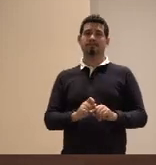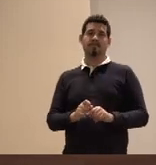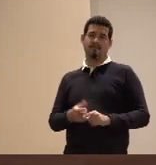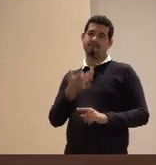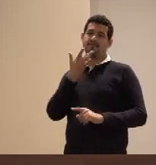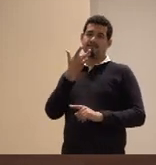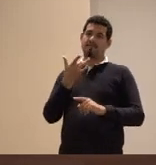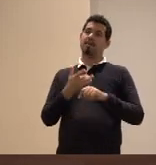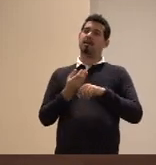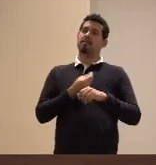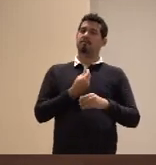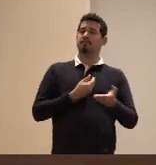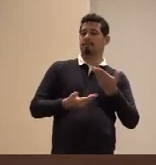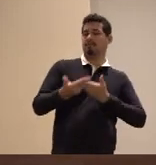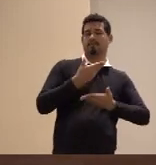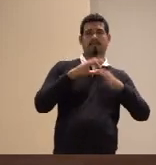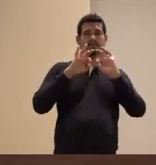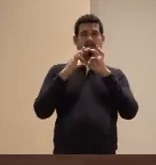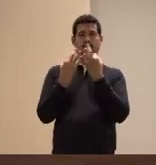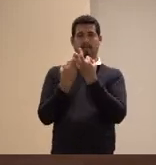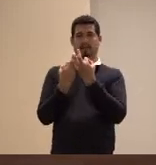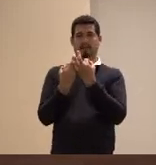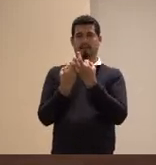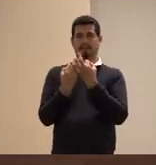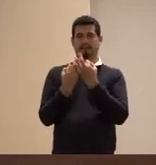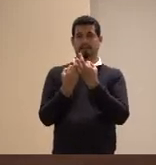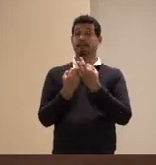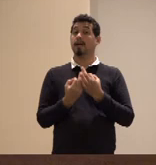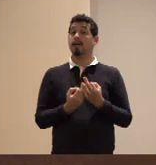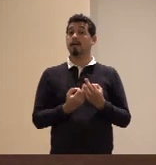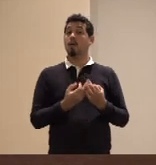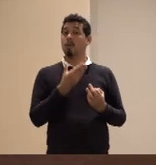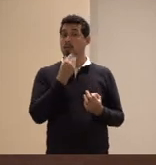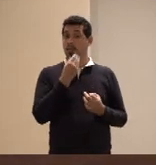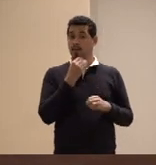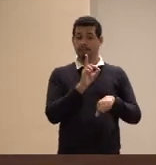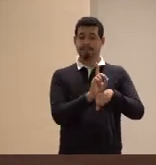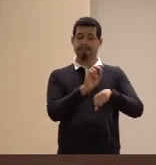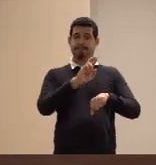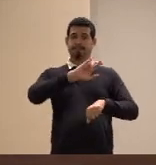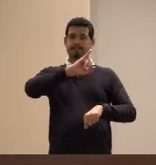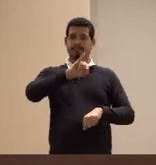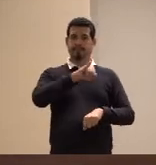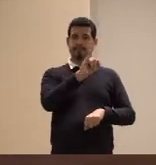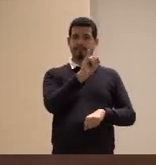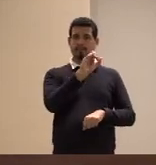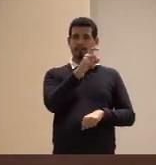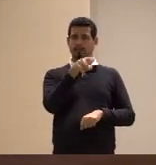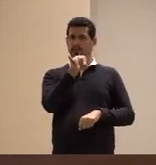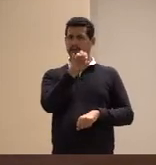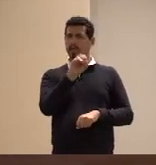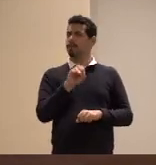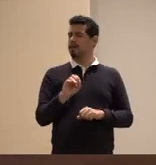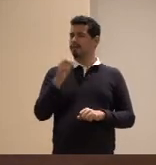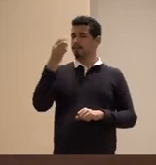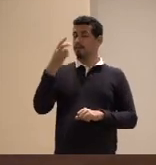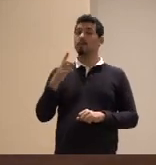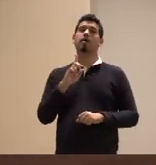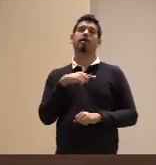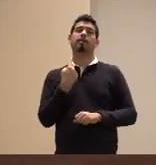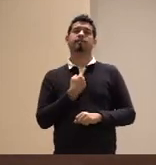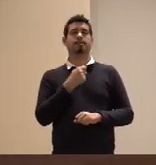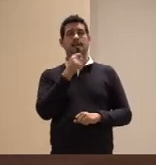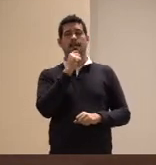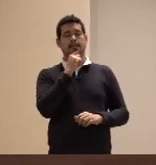facilitar a convivência. E aí o doutor João, ele falou aqui que nós estamos em processo,